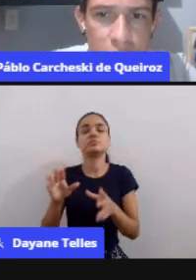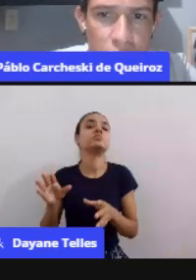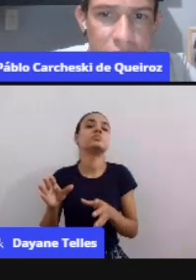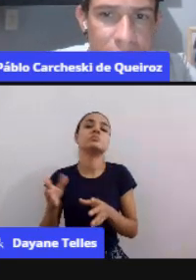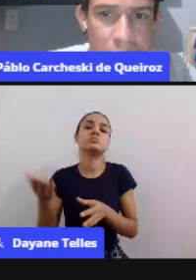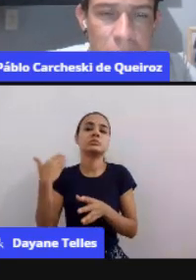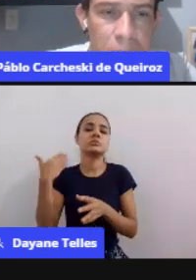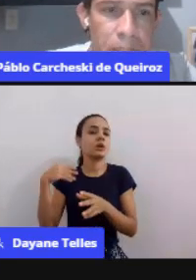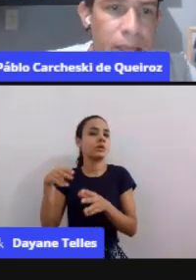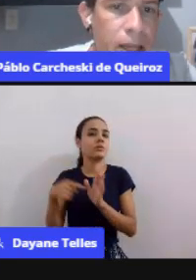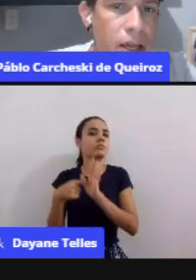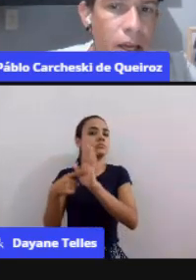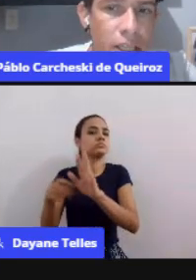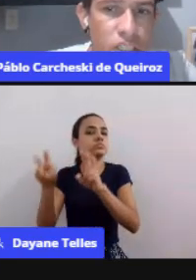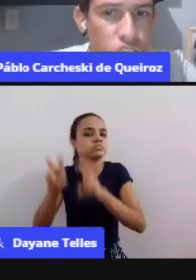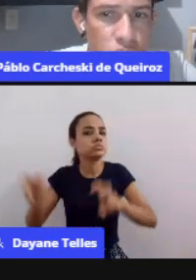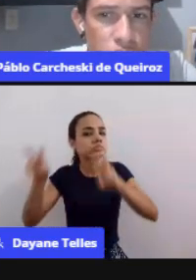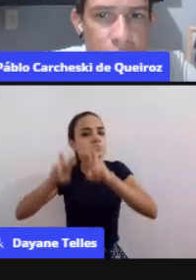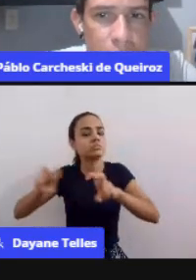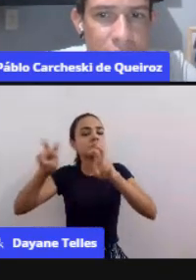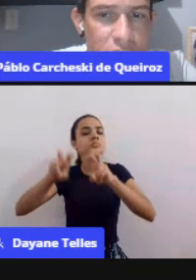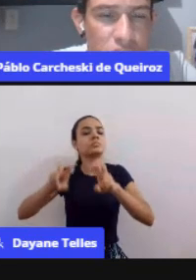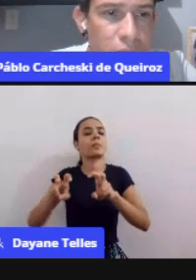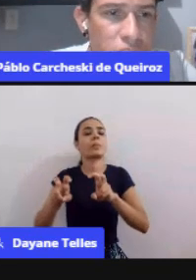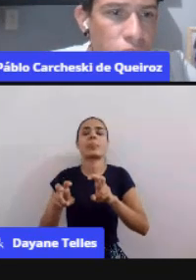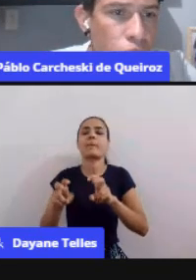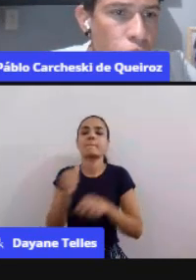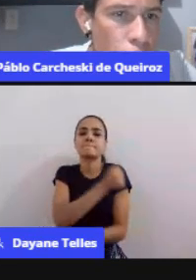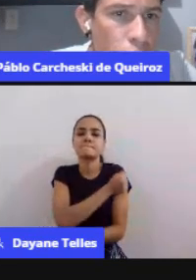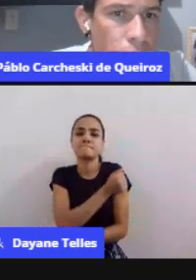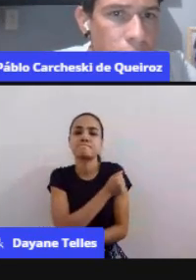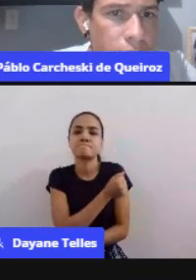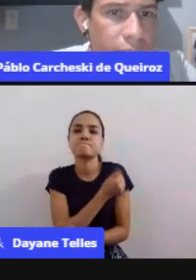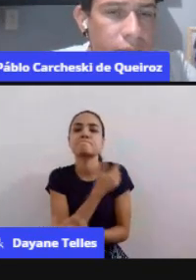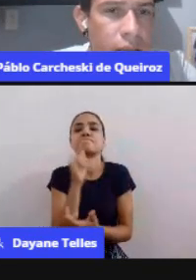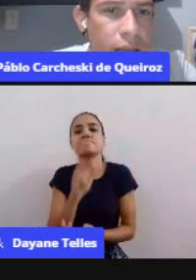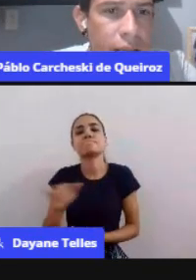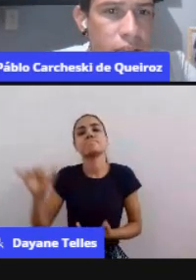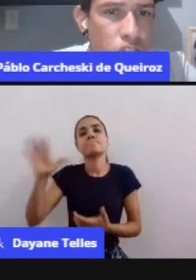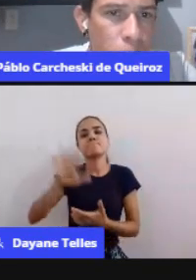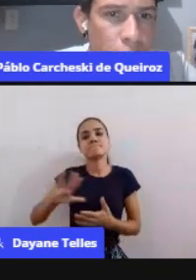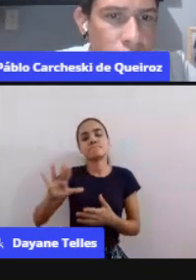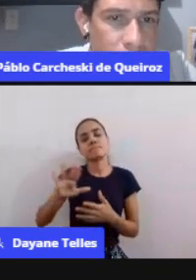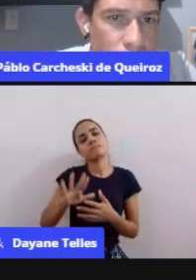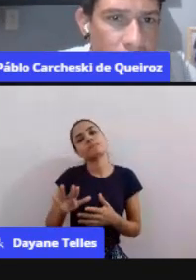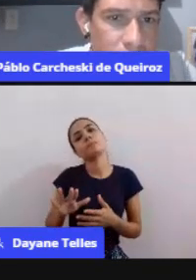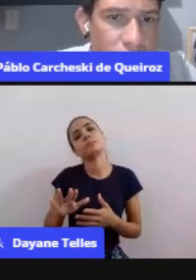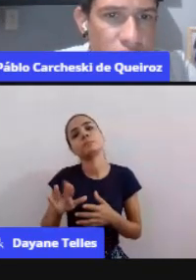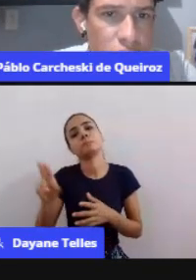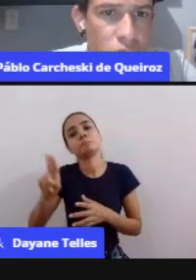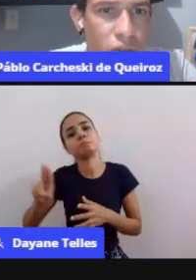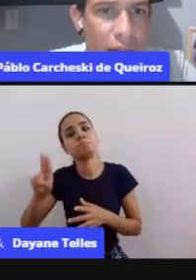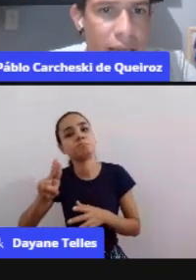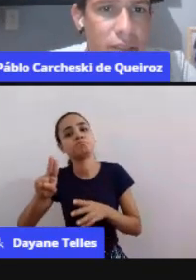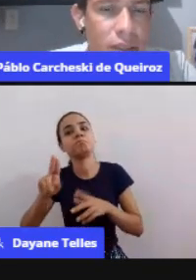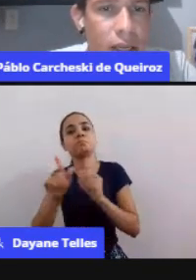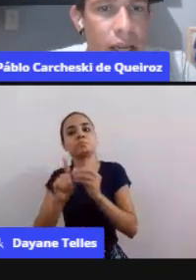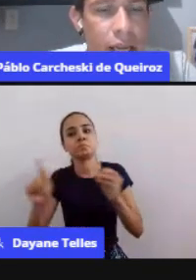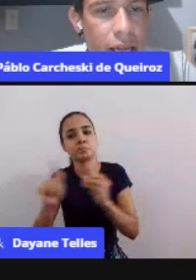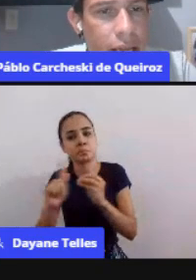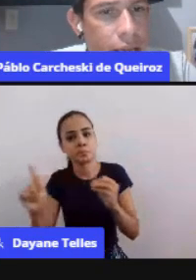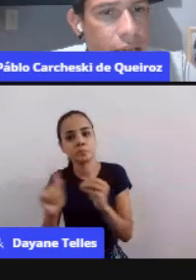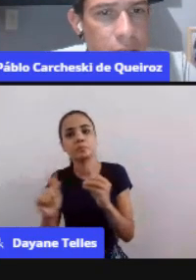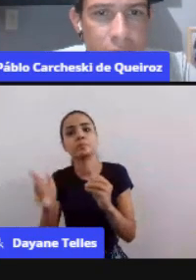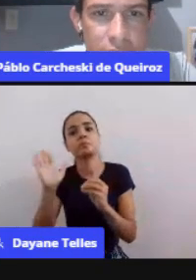para os alunos a manipulação, né? A gente utilizou aqui também bastante imagens do Google, né? É só tomar cuidado com relação a direitos